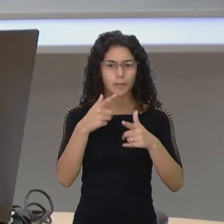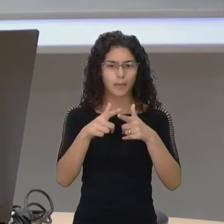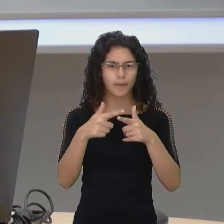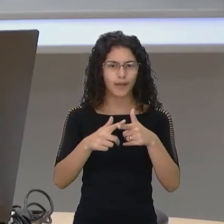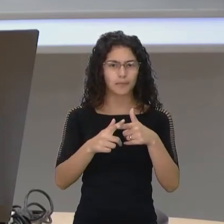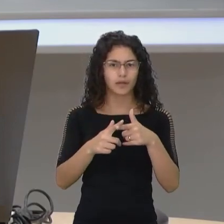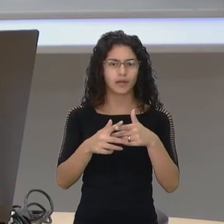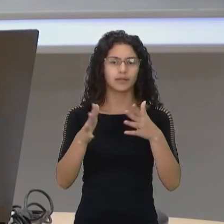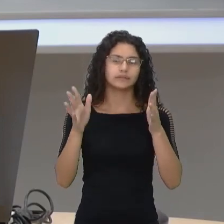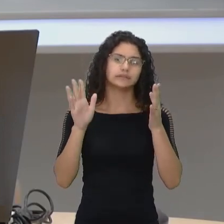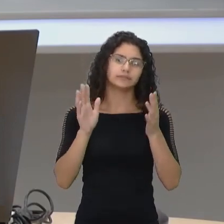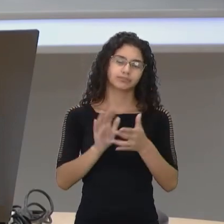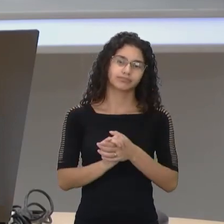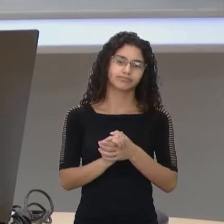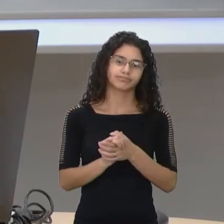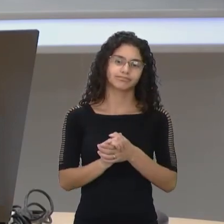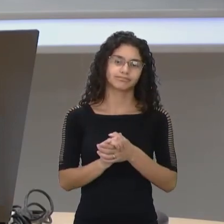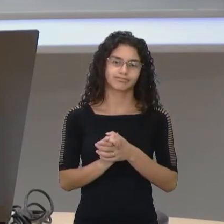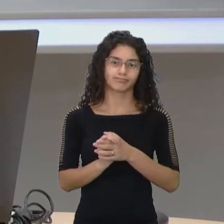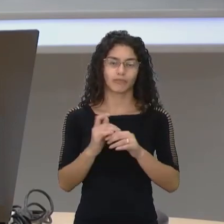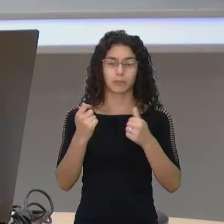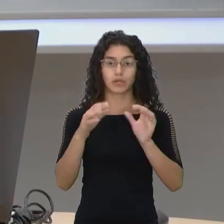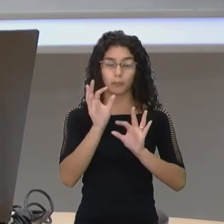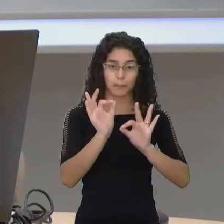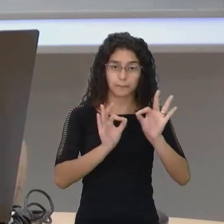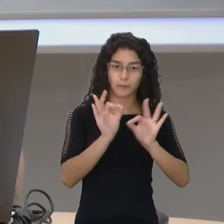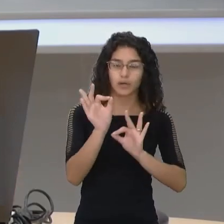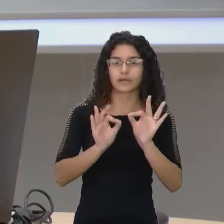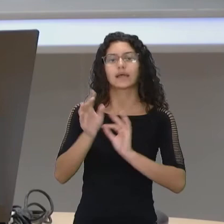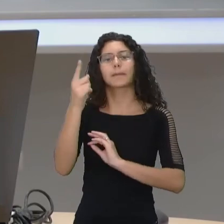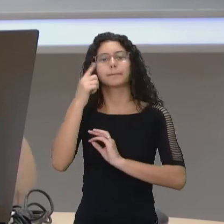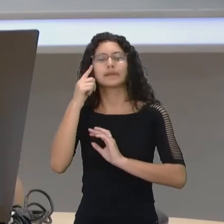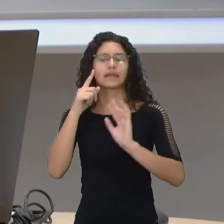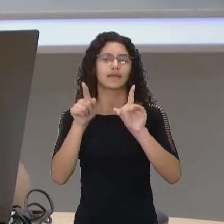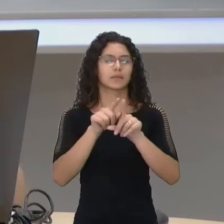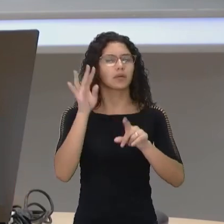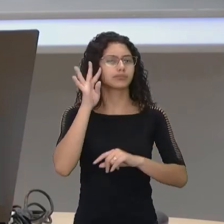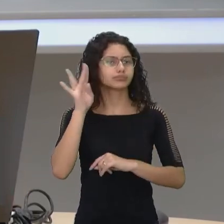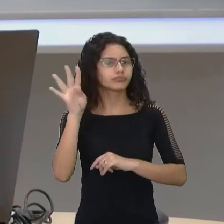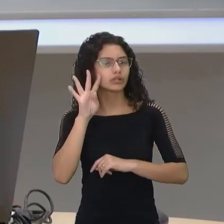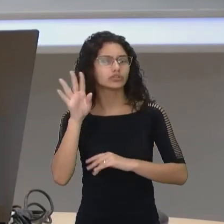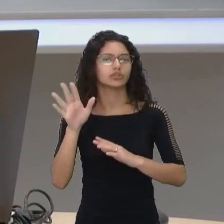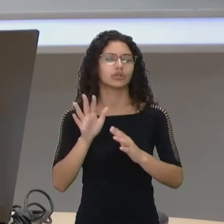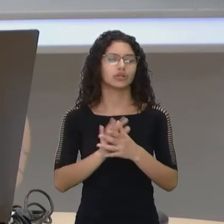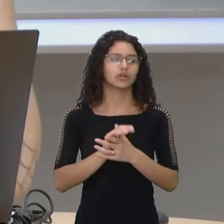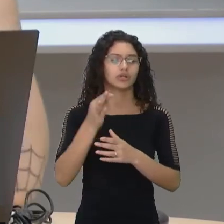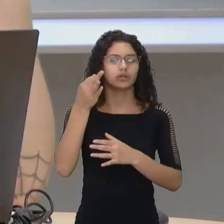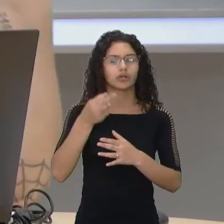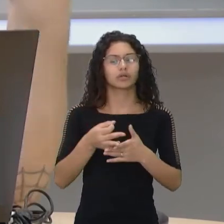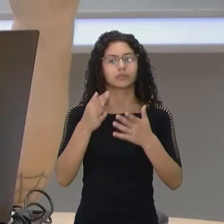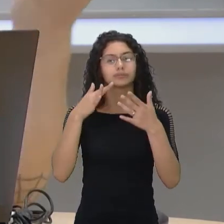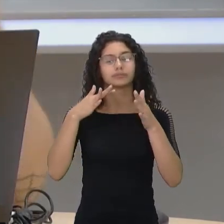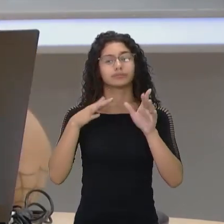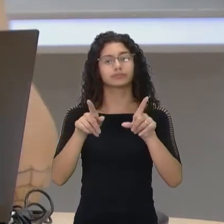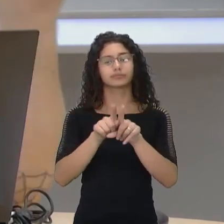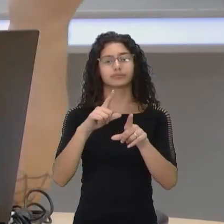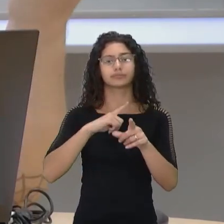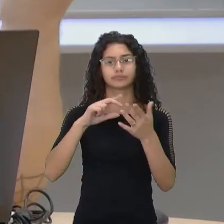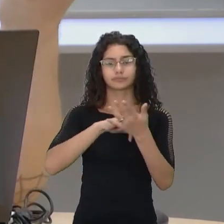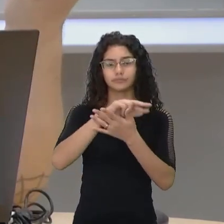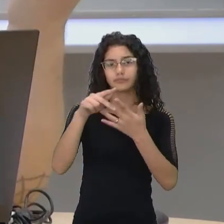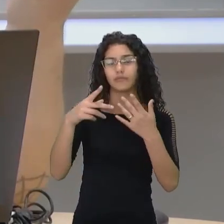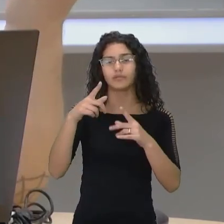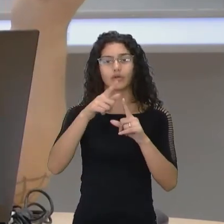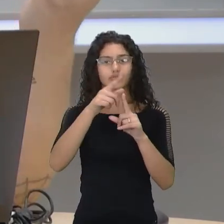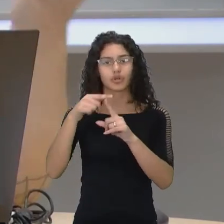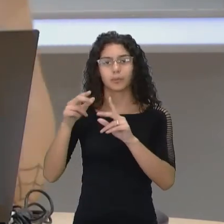que... deixa eu me organizar, deixa eu pensar, deixa eu refletir, deixa eu... né? E existem diferentes